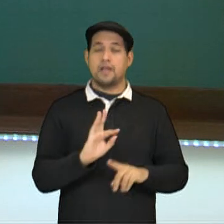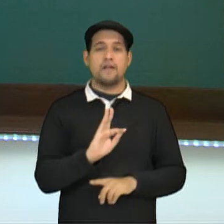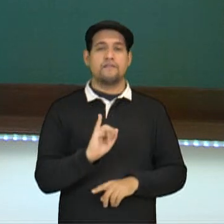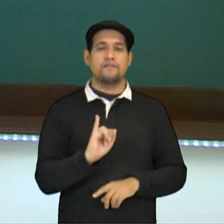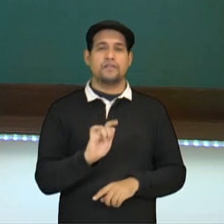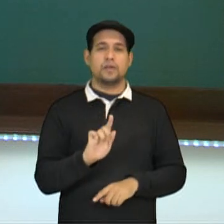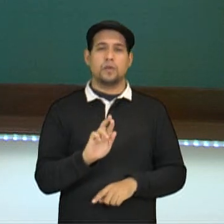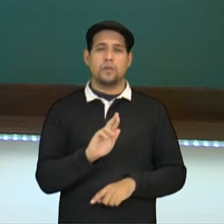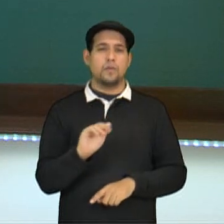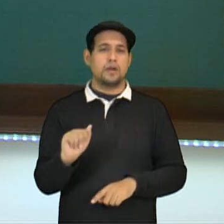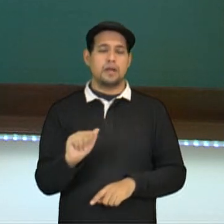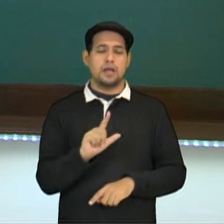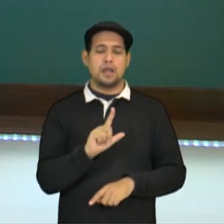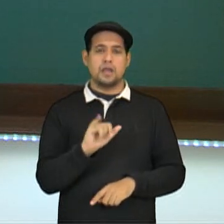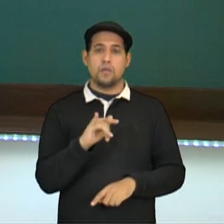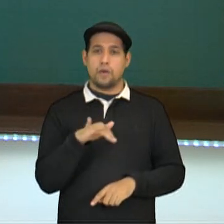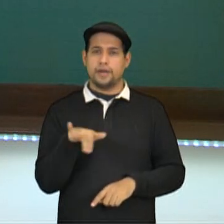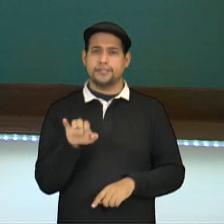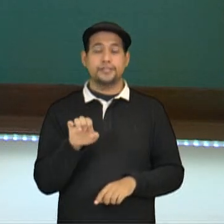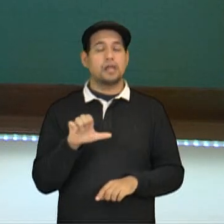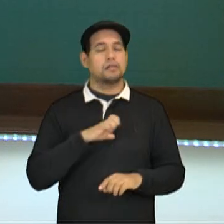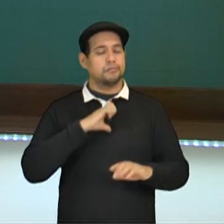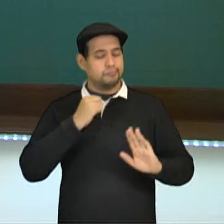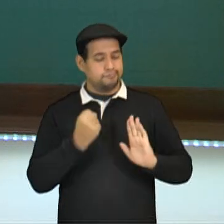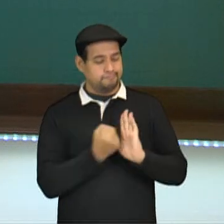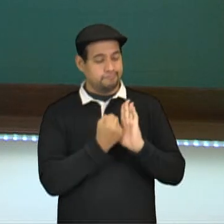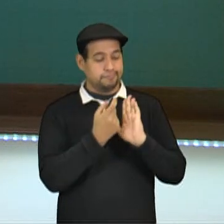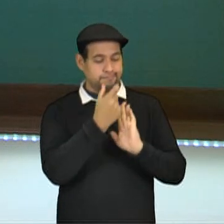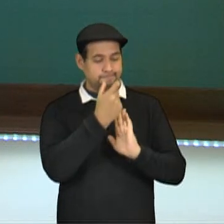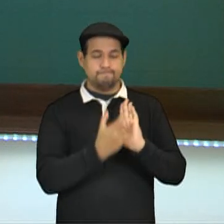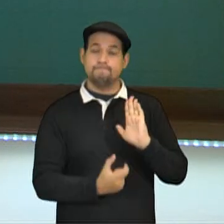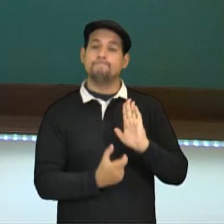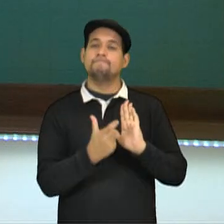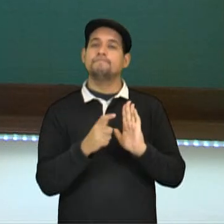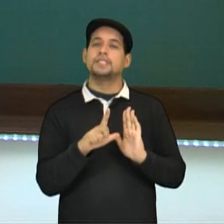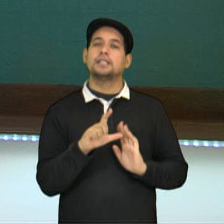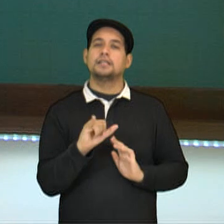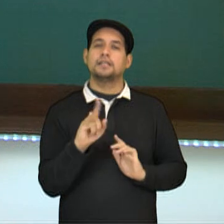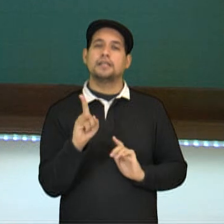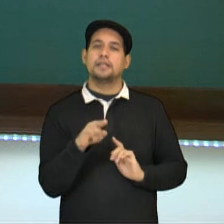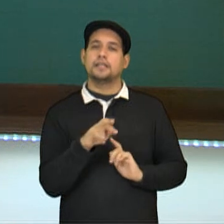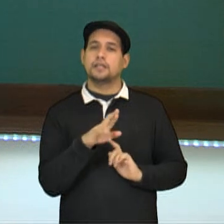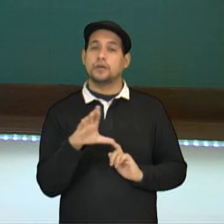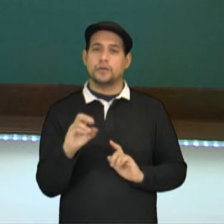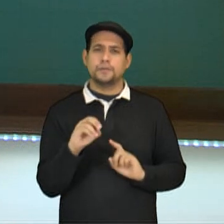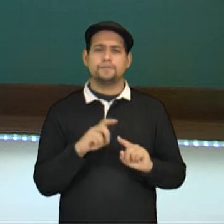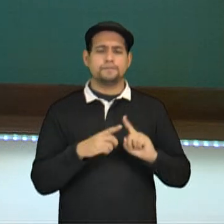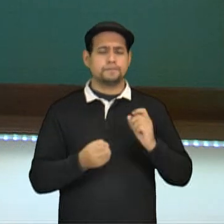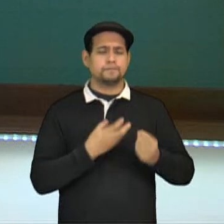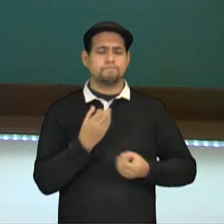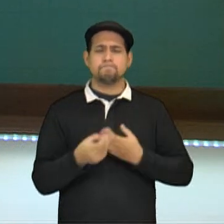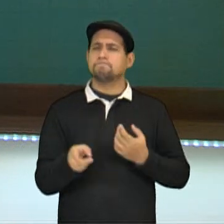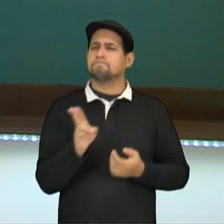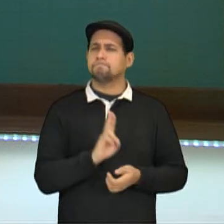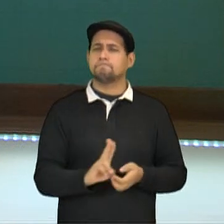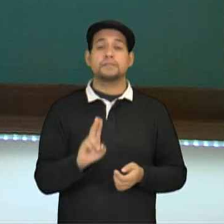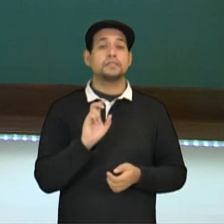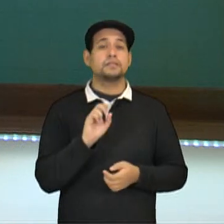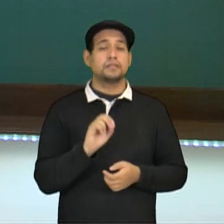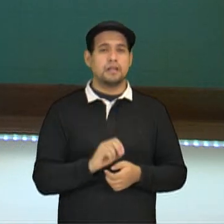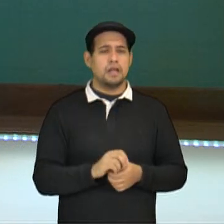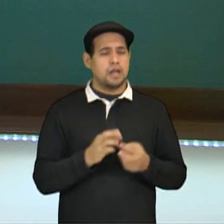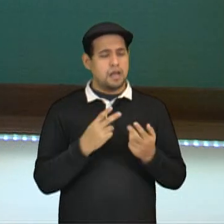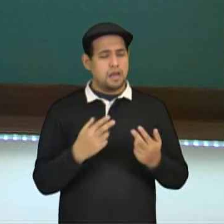têm presença marcante no gênero lírico, ou seja, os autores, os poetas utilizam muito as figuras